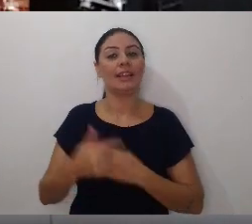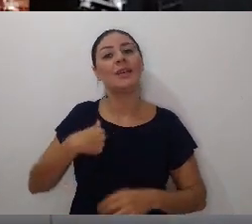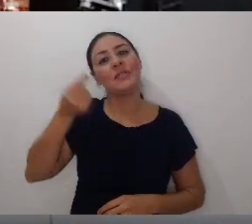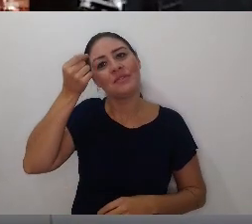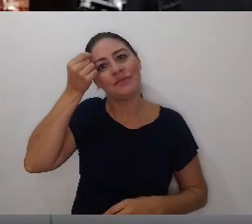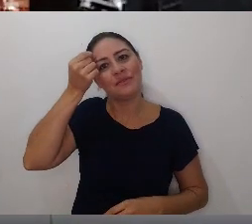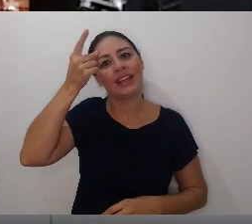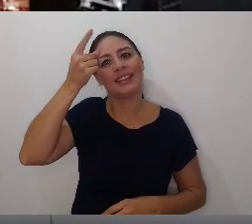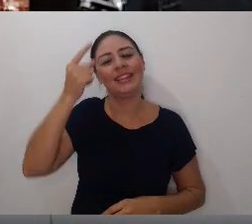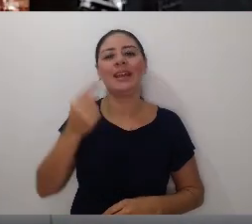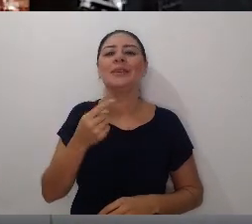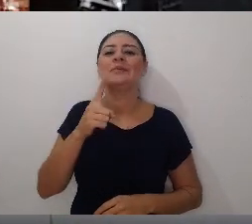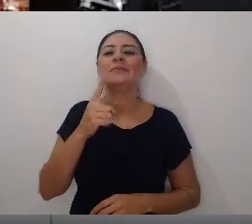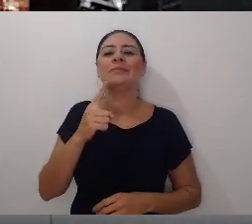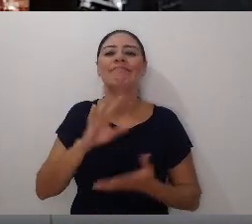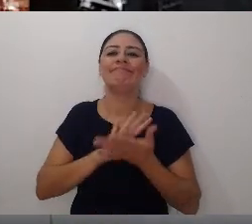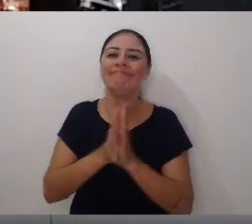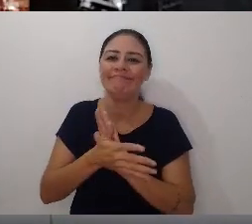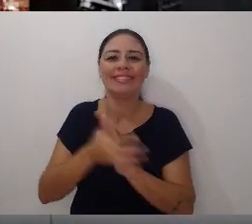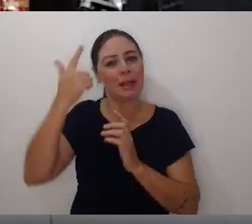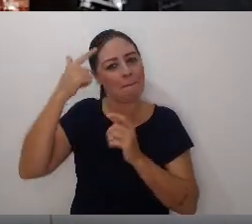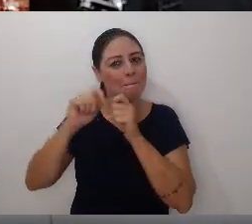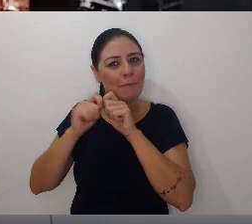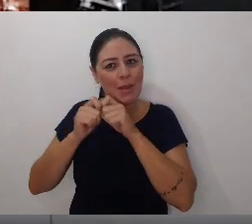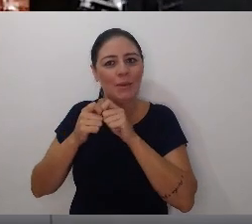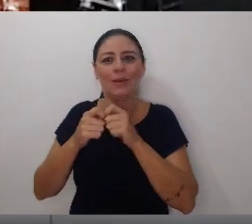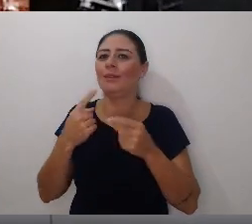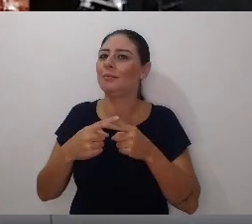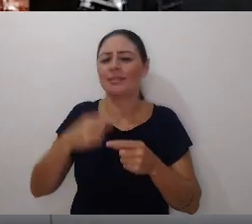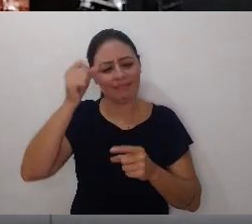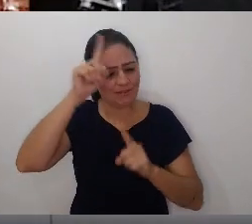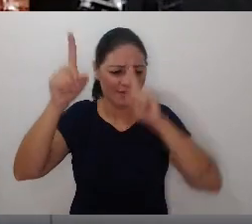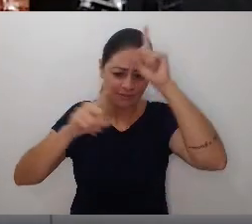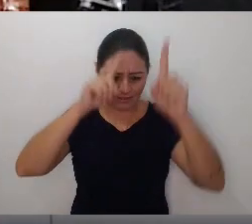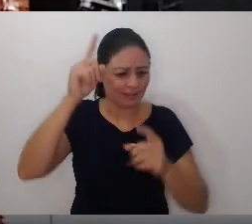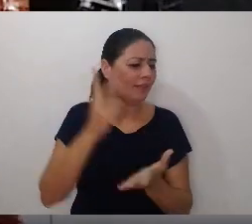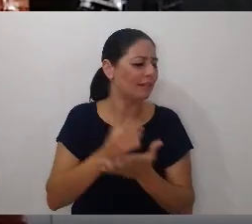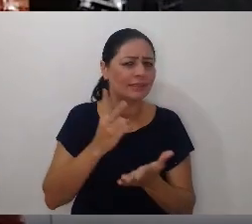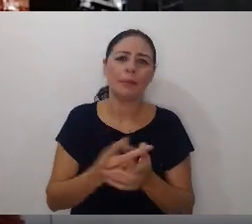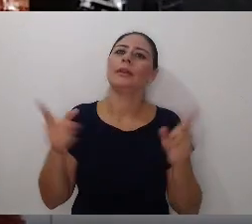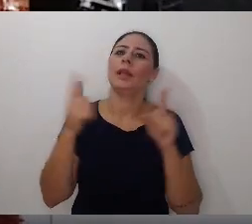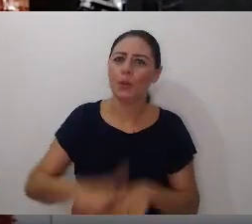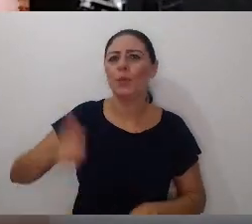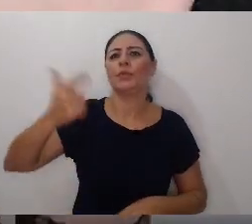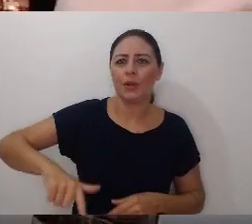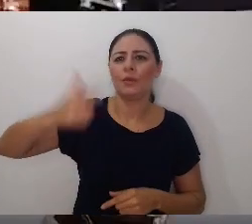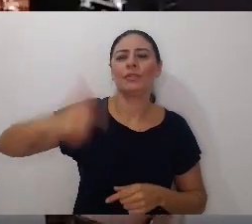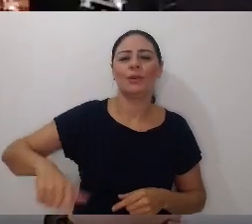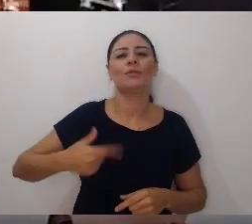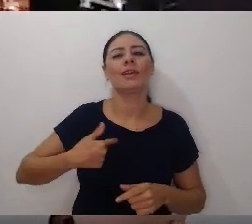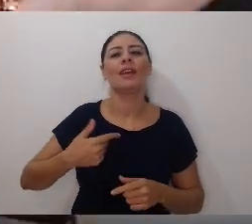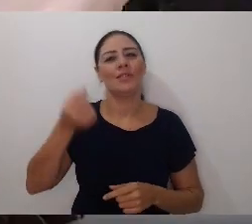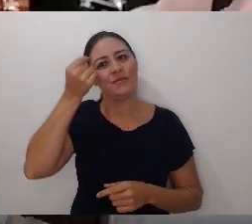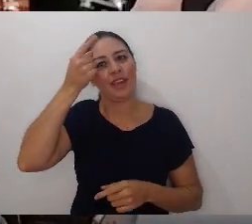Então, é a hora de você acabar. Eu inventei uma solução de piolho, porque chegou uma hora que nada que eu inventava